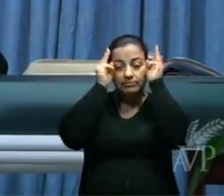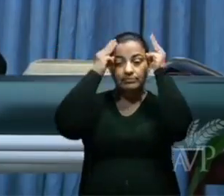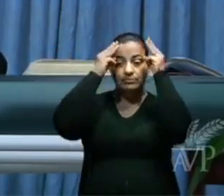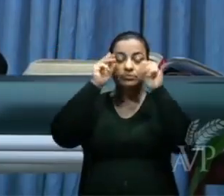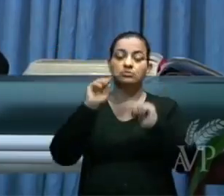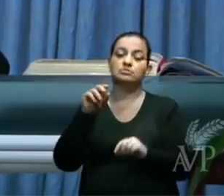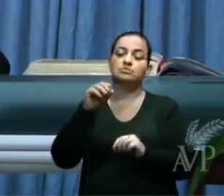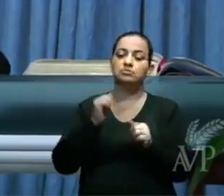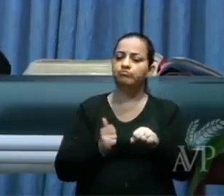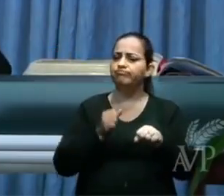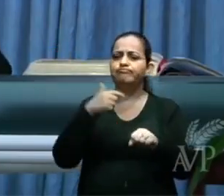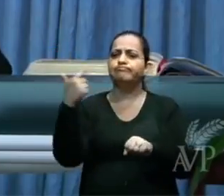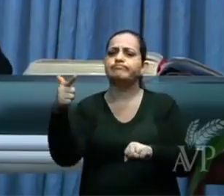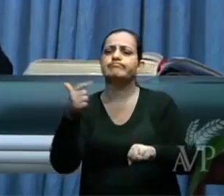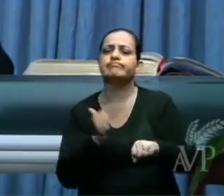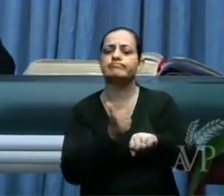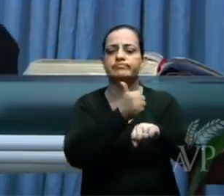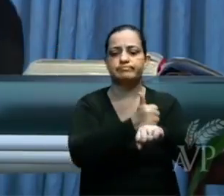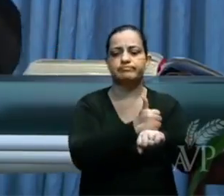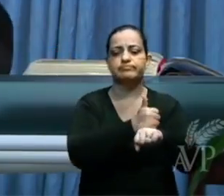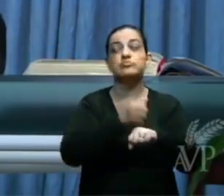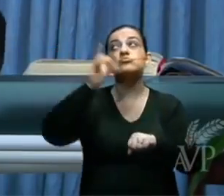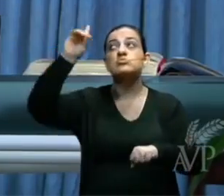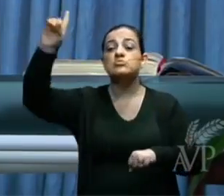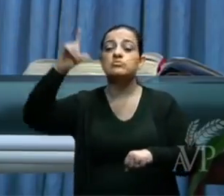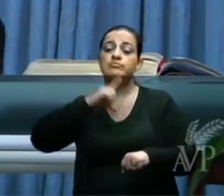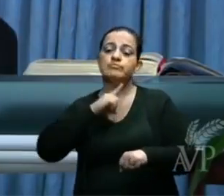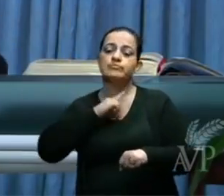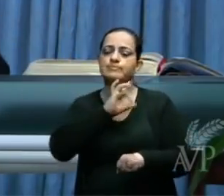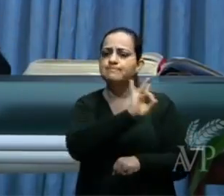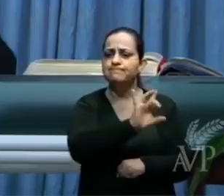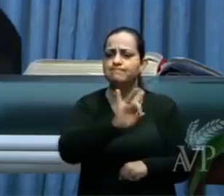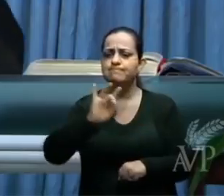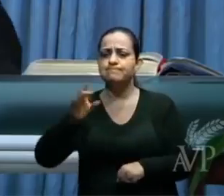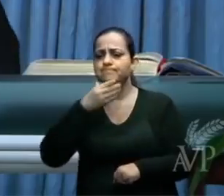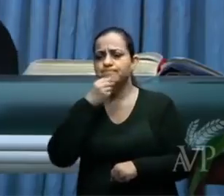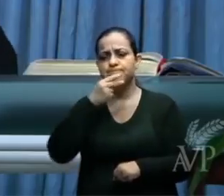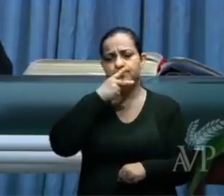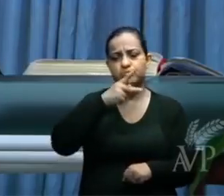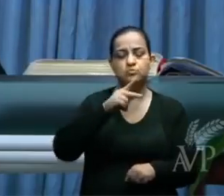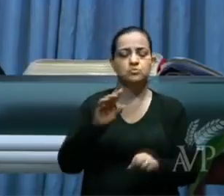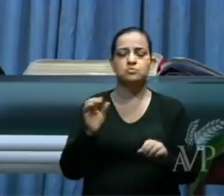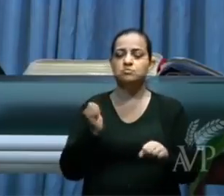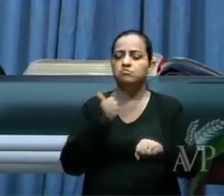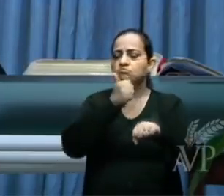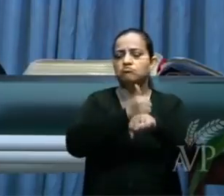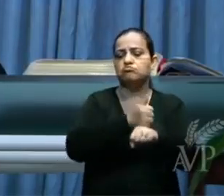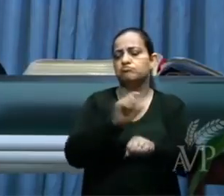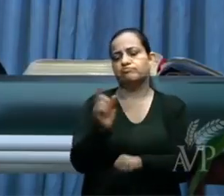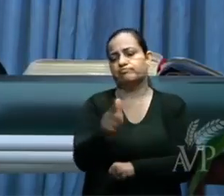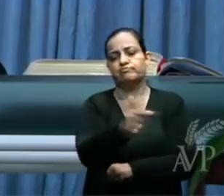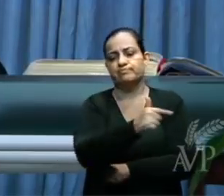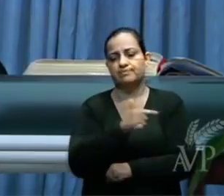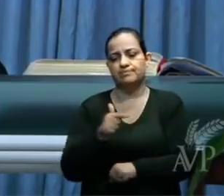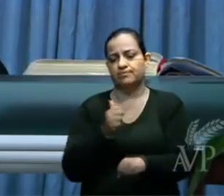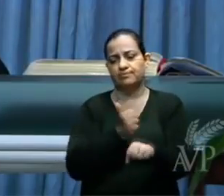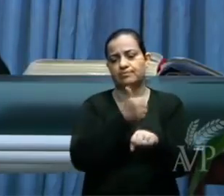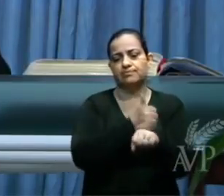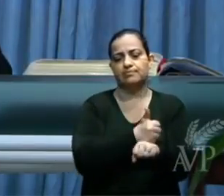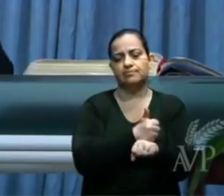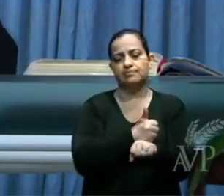tomar o lugar dele deus teve cada profeta e ninguém podia tomar o lugar de seus profetas